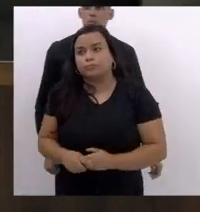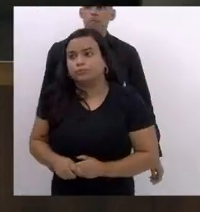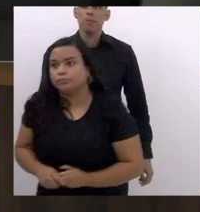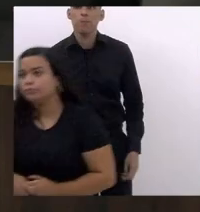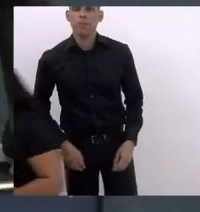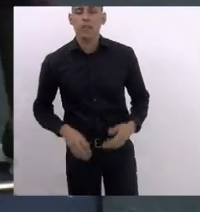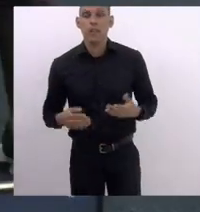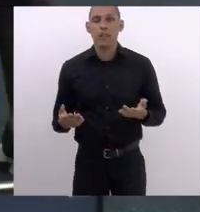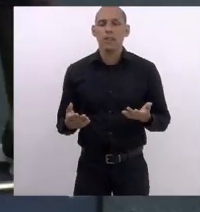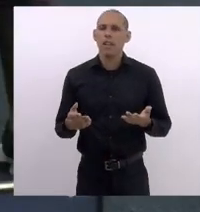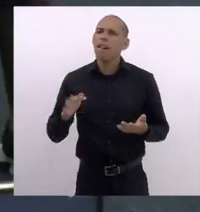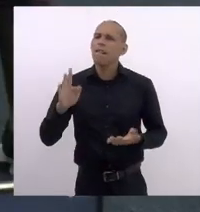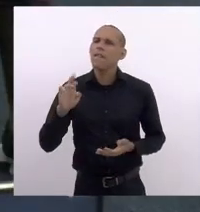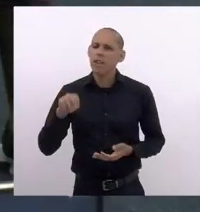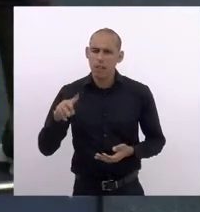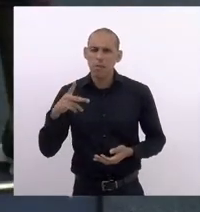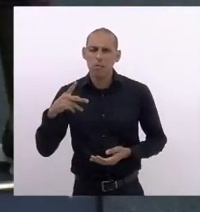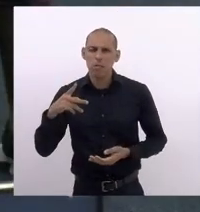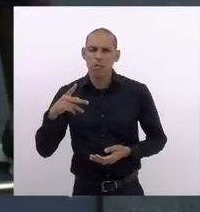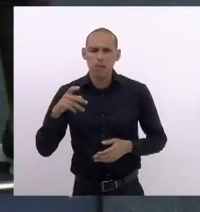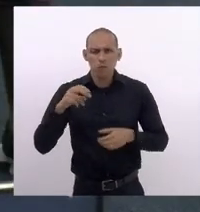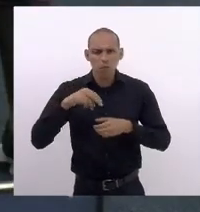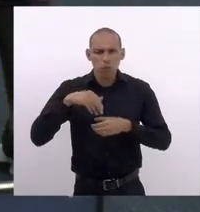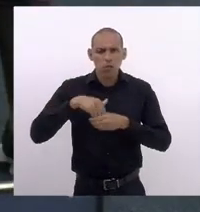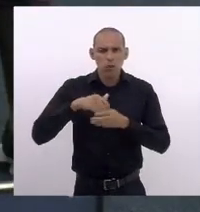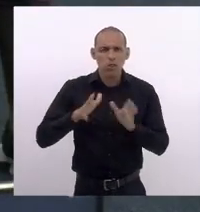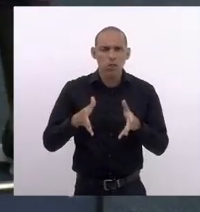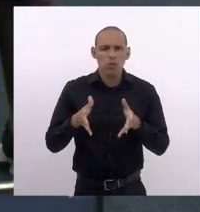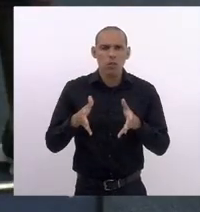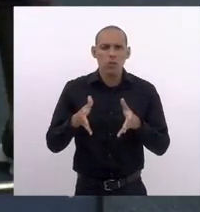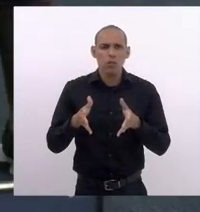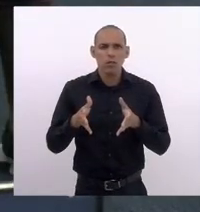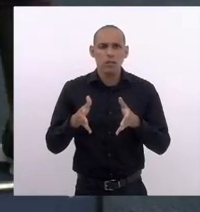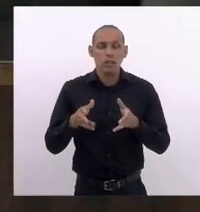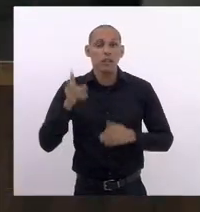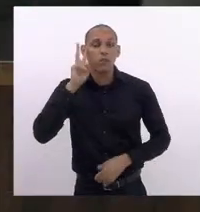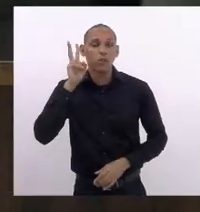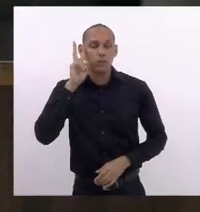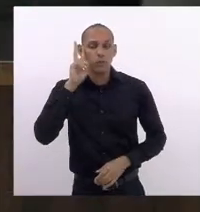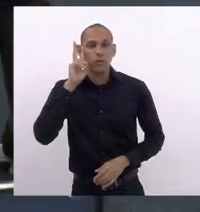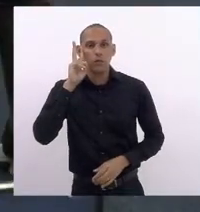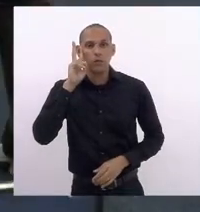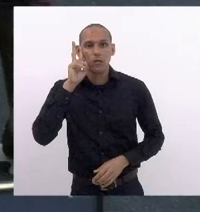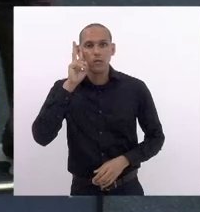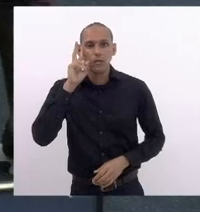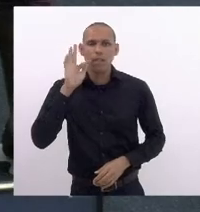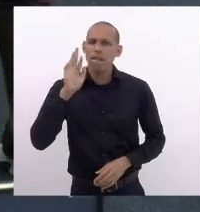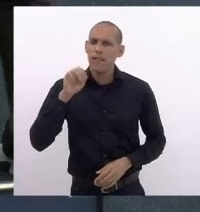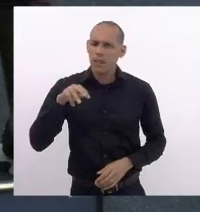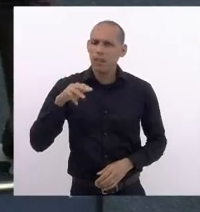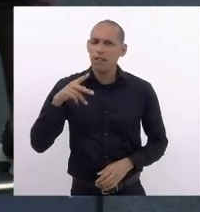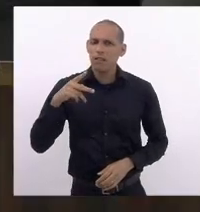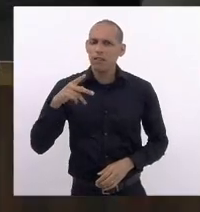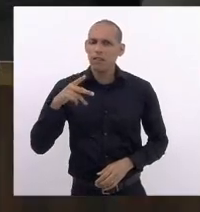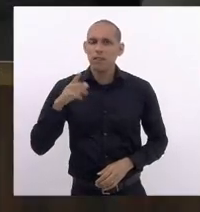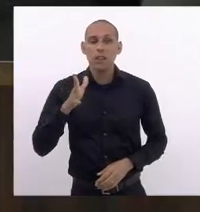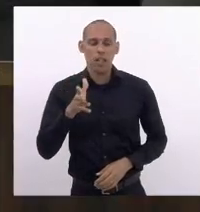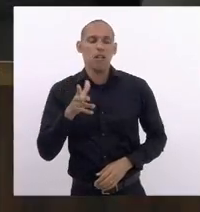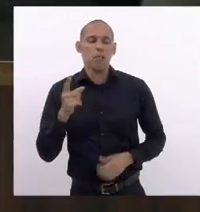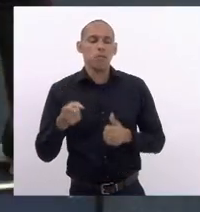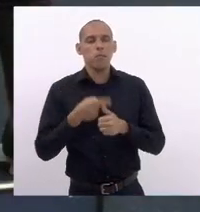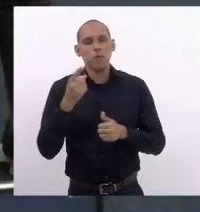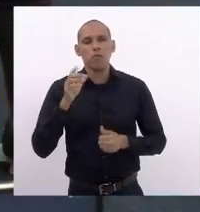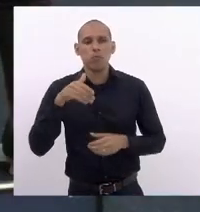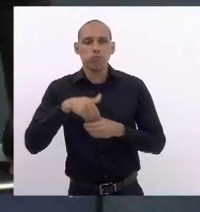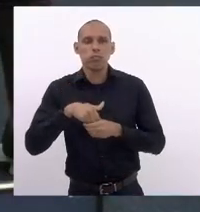Mas o do FRENF a gente votou já? Já. Segunda-feira. Mas do FRENF a gente votou já? O primeiro já votou. É